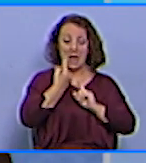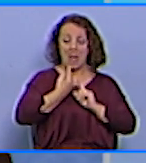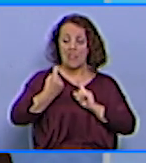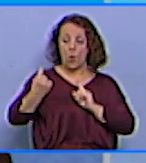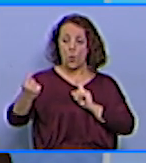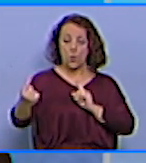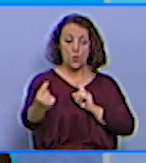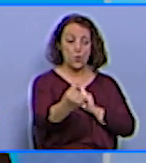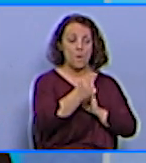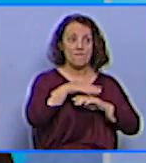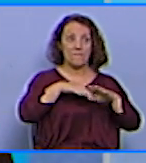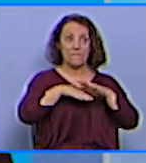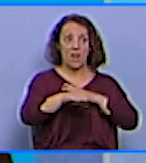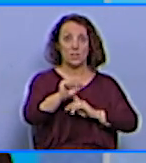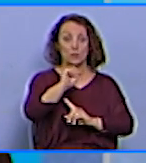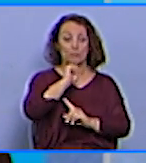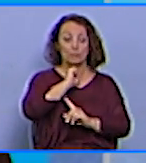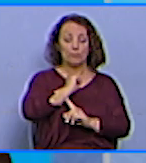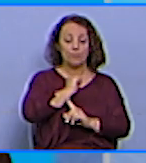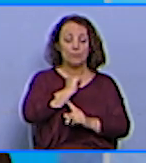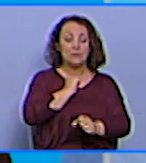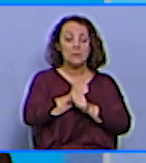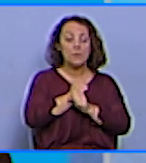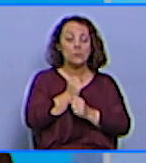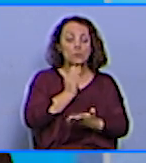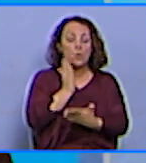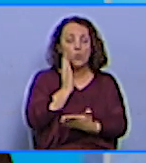e só aquilo que lhe compete.